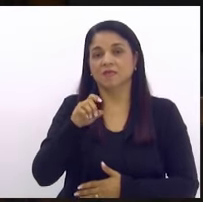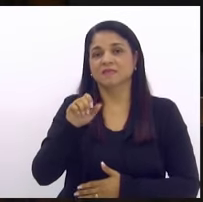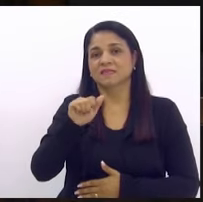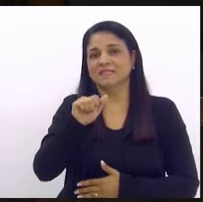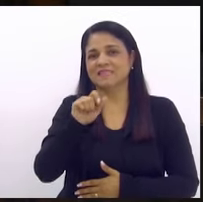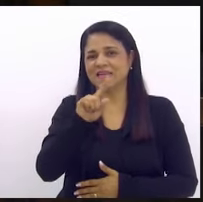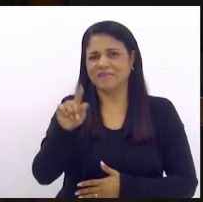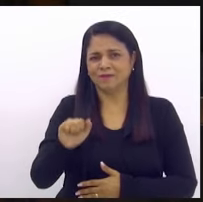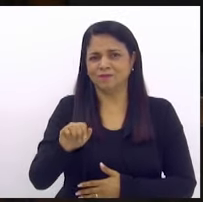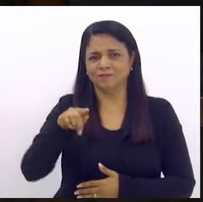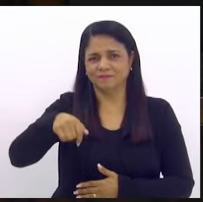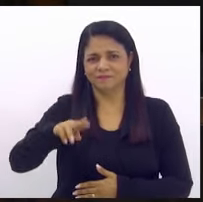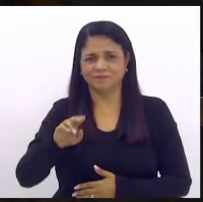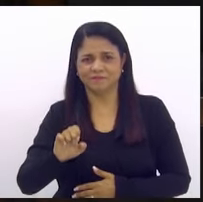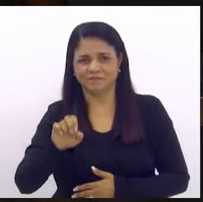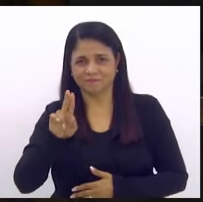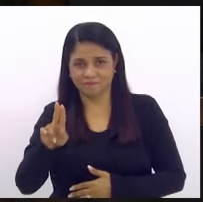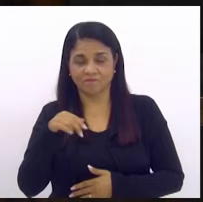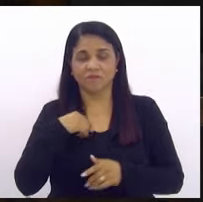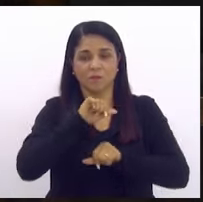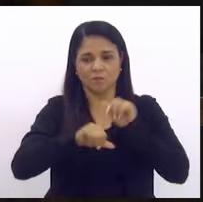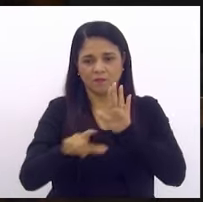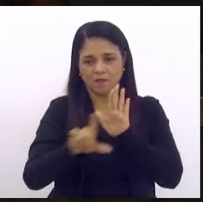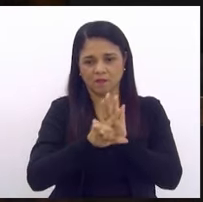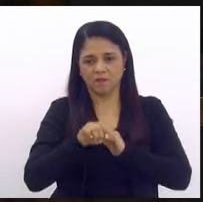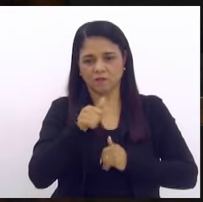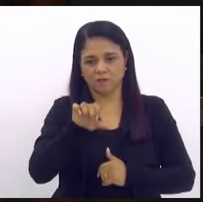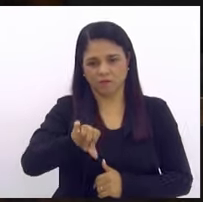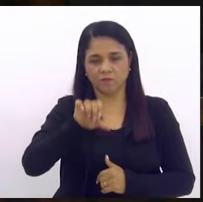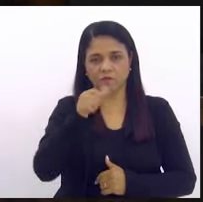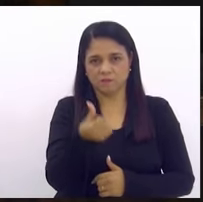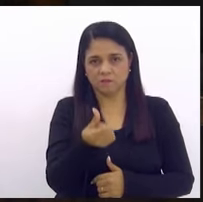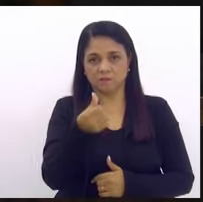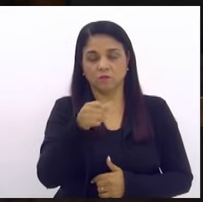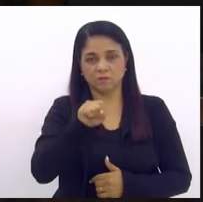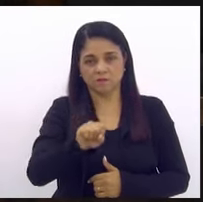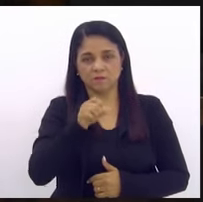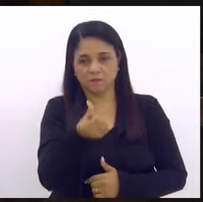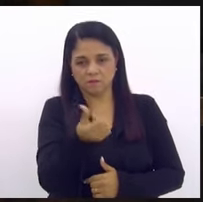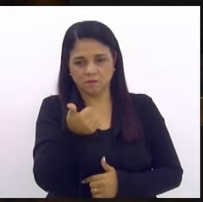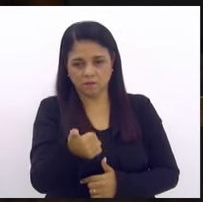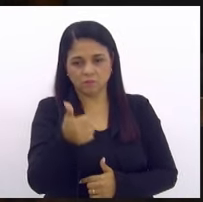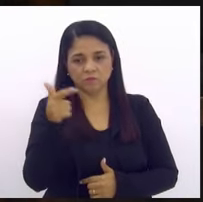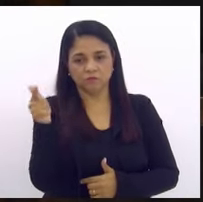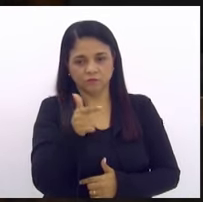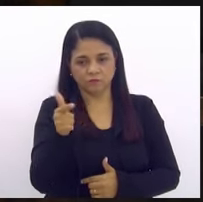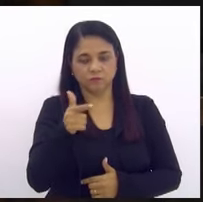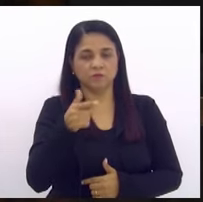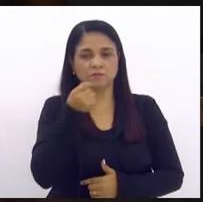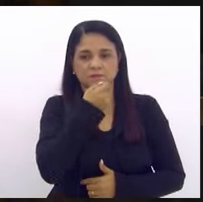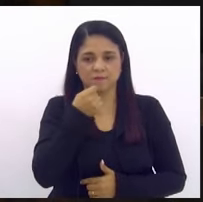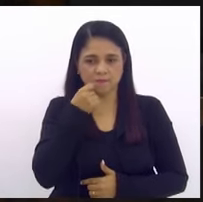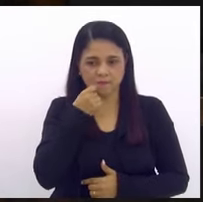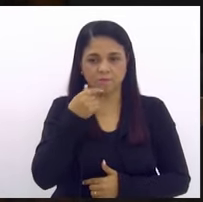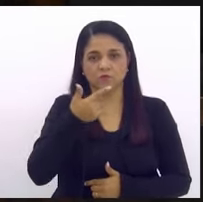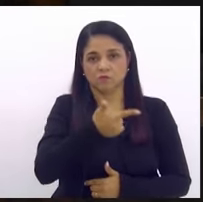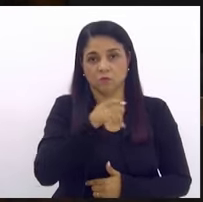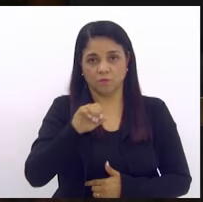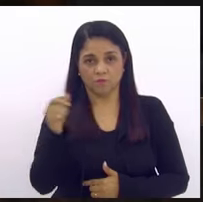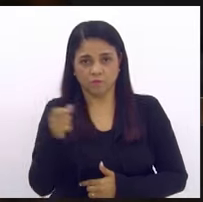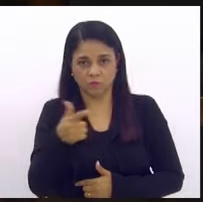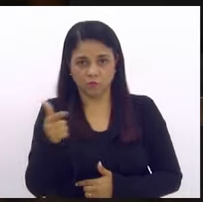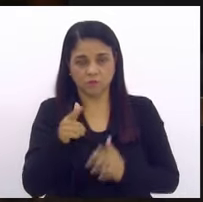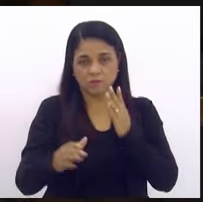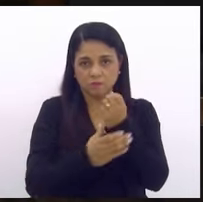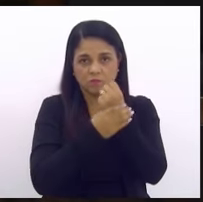Teixeira, que altera a lei número 9.861 de 22 de setembro de 2022, que assegura